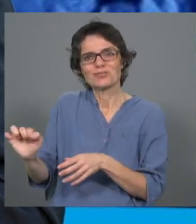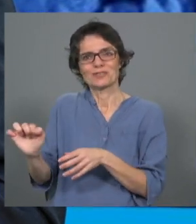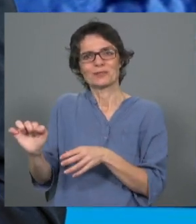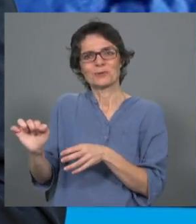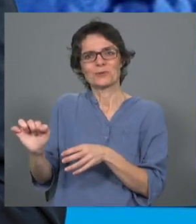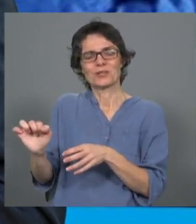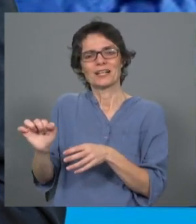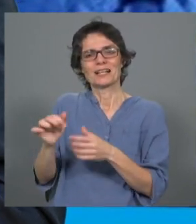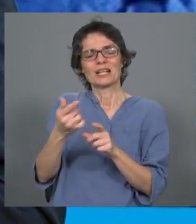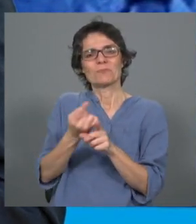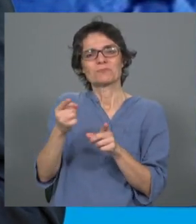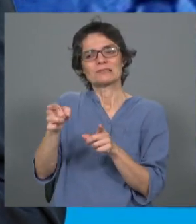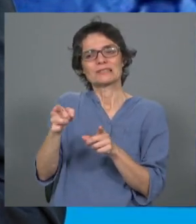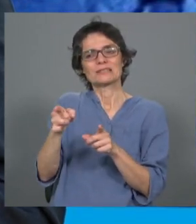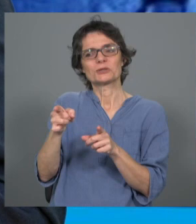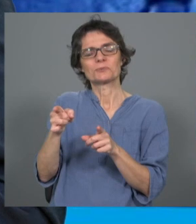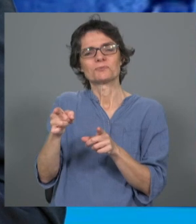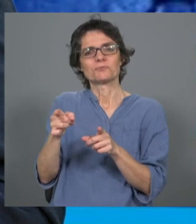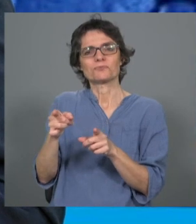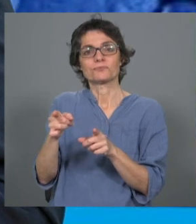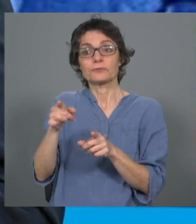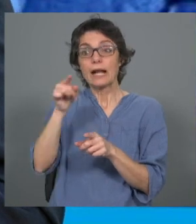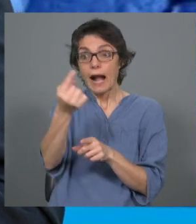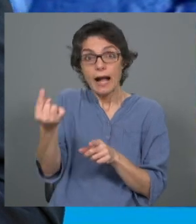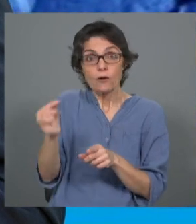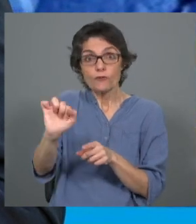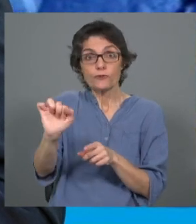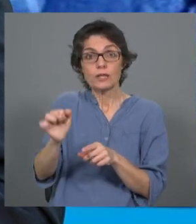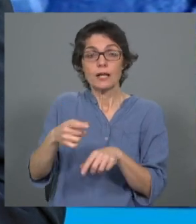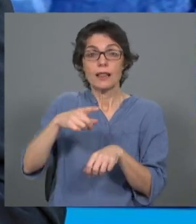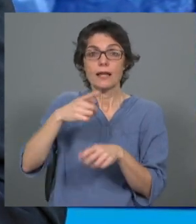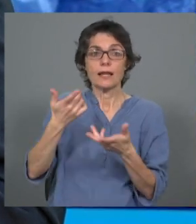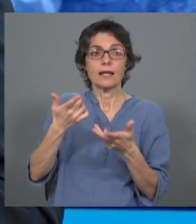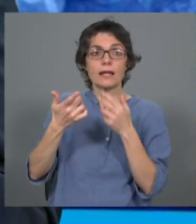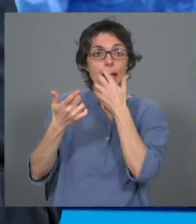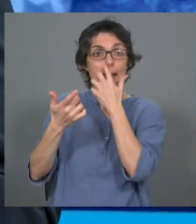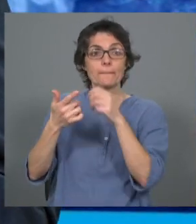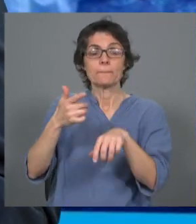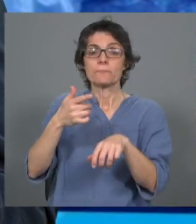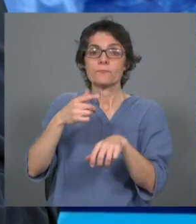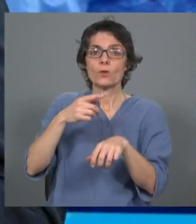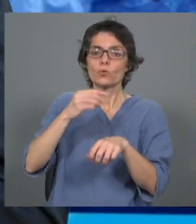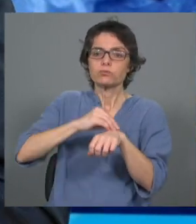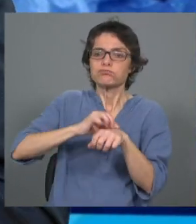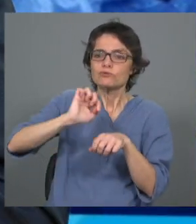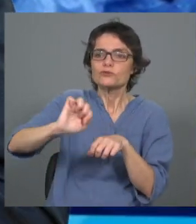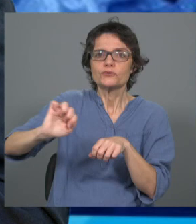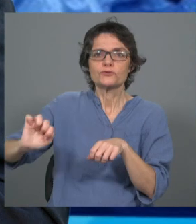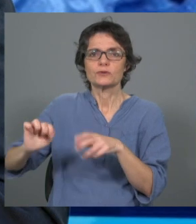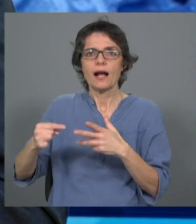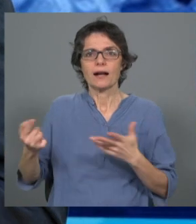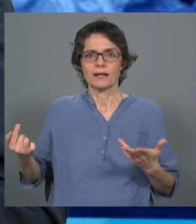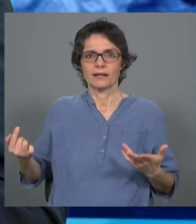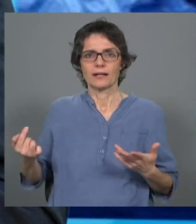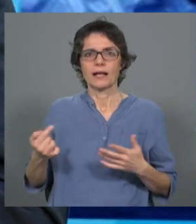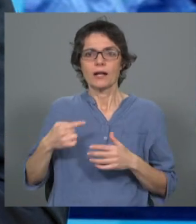é também no meio da comunidade, não só dentro da igreja, em cada celebração, mas que o deve ser no seu dia-a-dia.